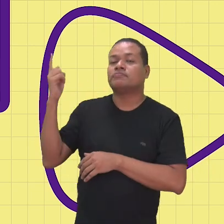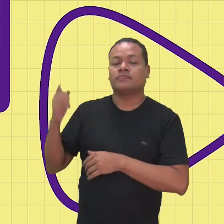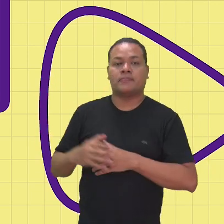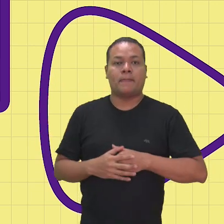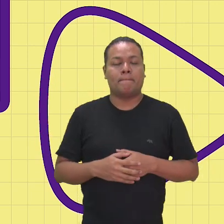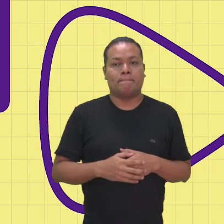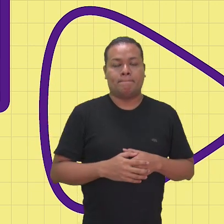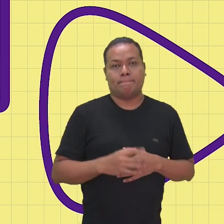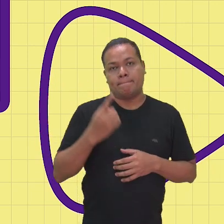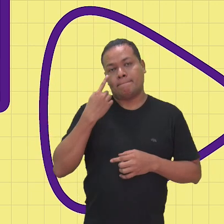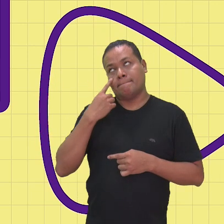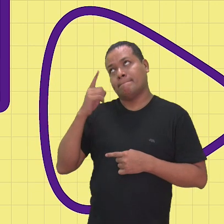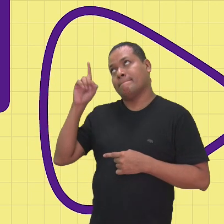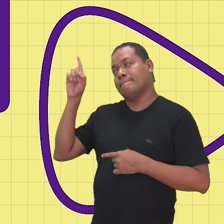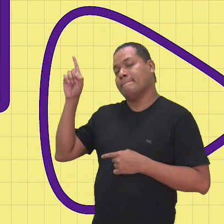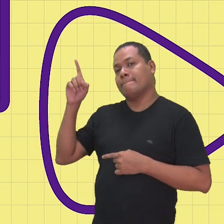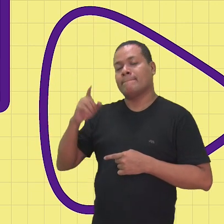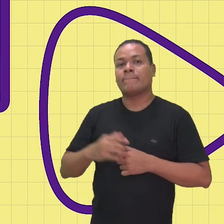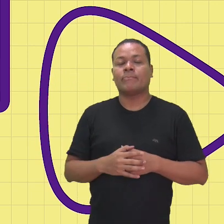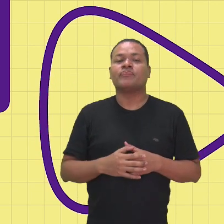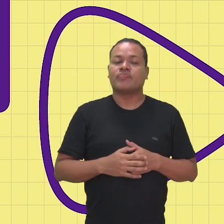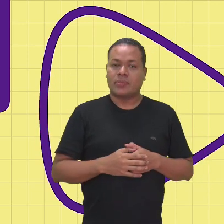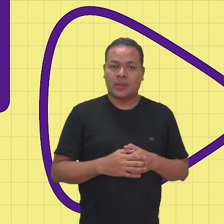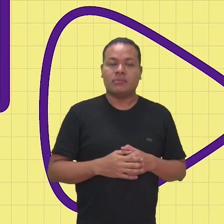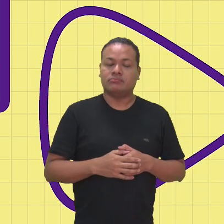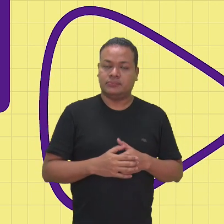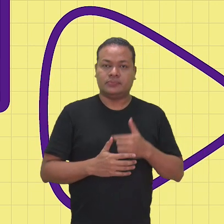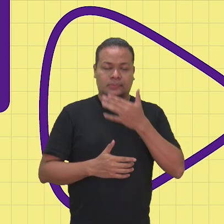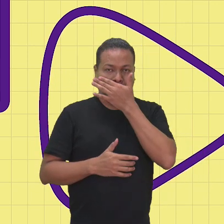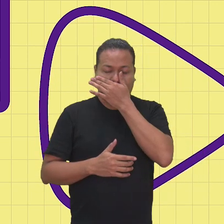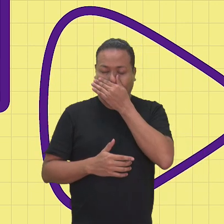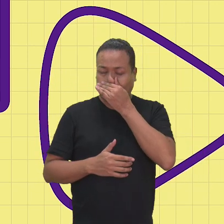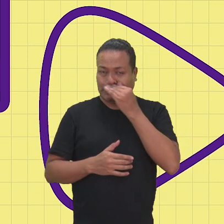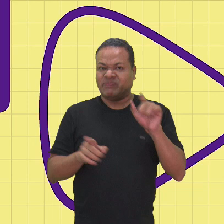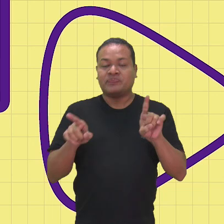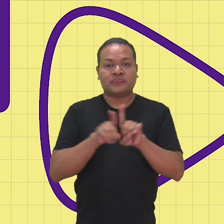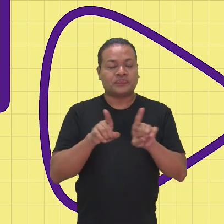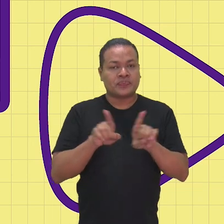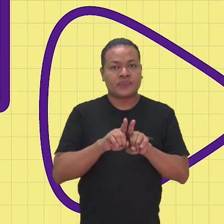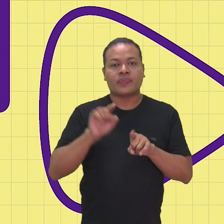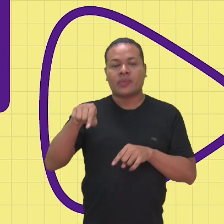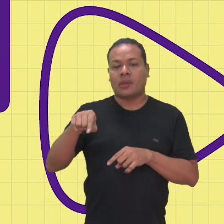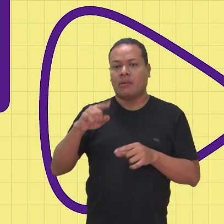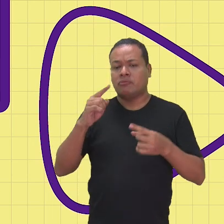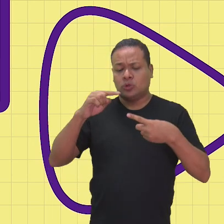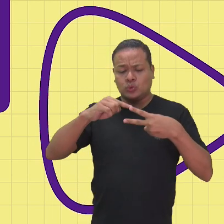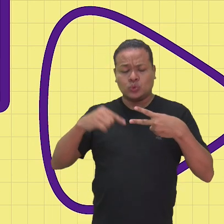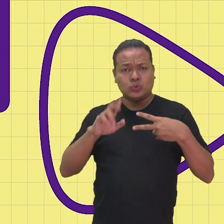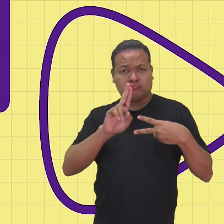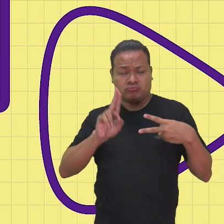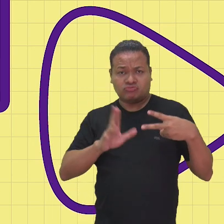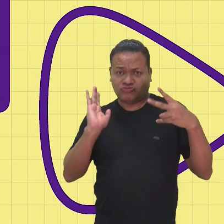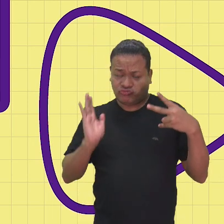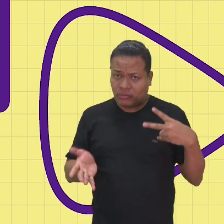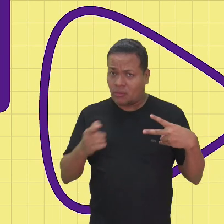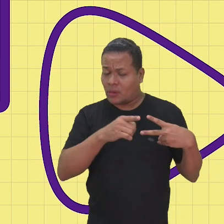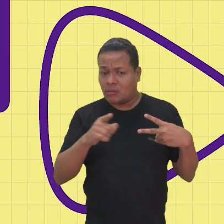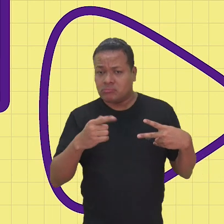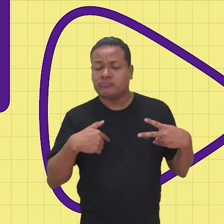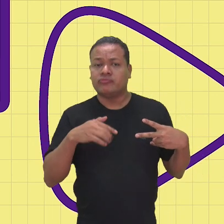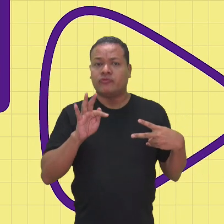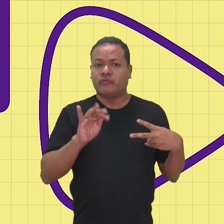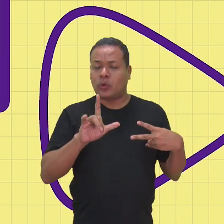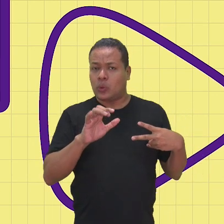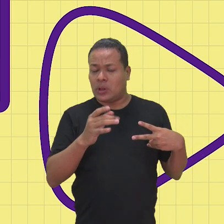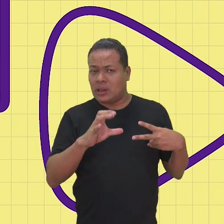da floculação, E também está falando aí do hipoclorito de sódio. A gente já viu, pessoal, floculação